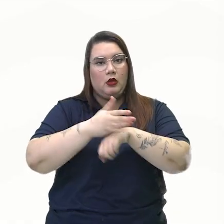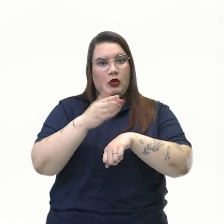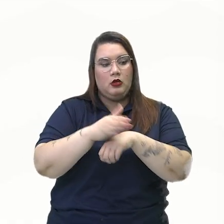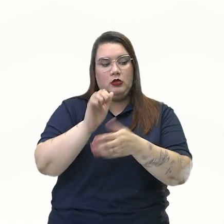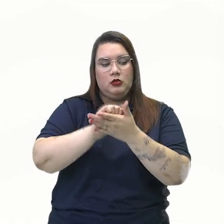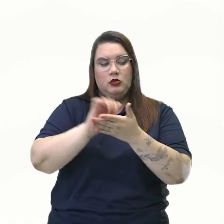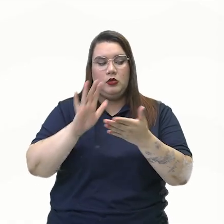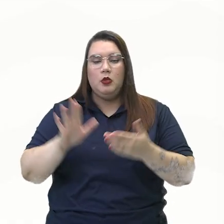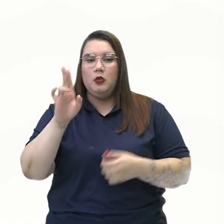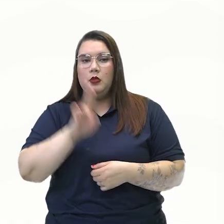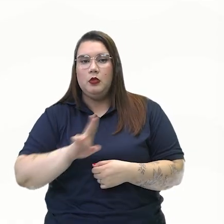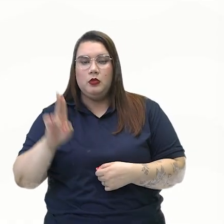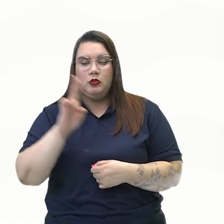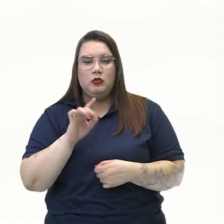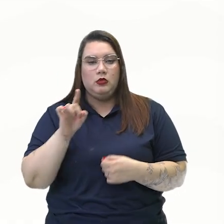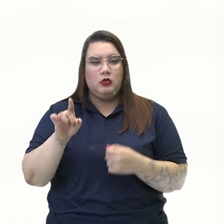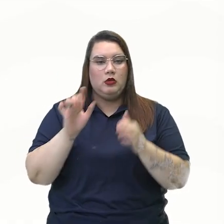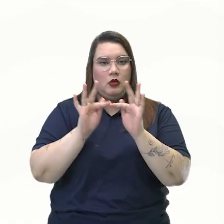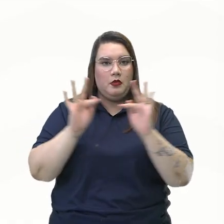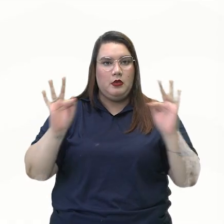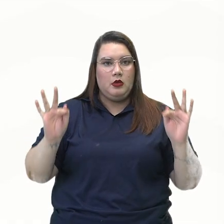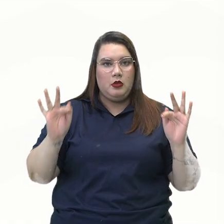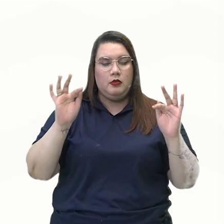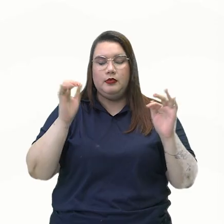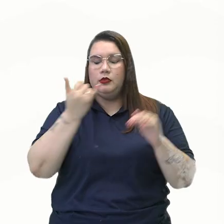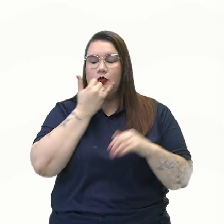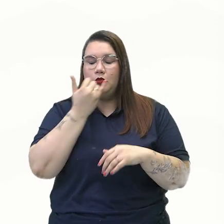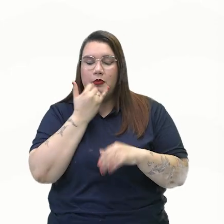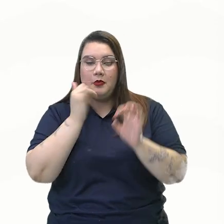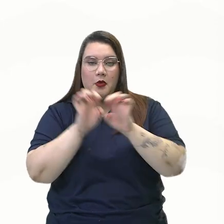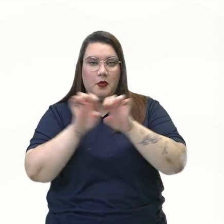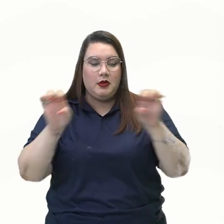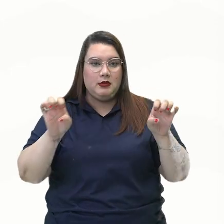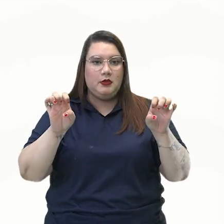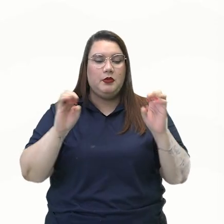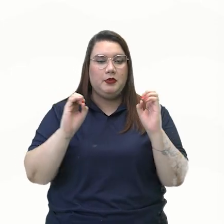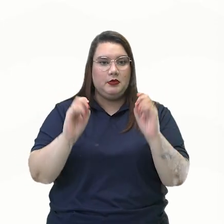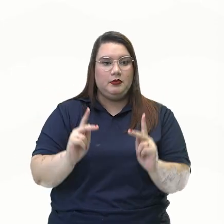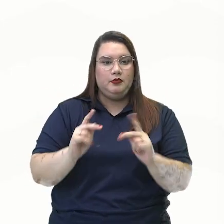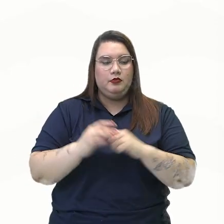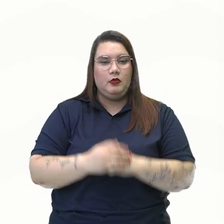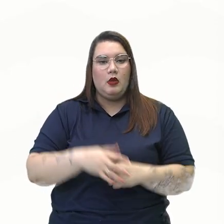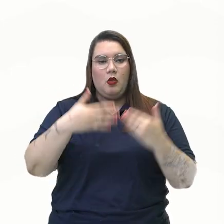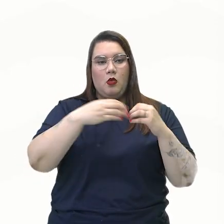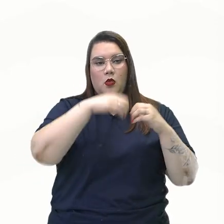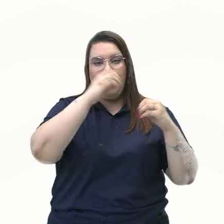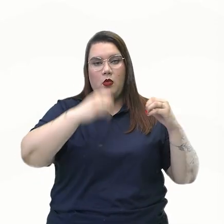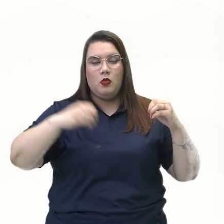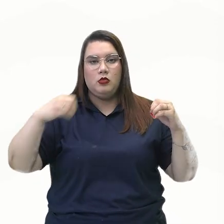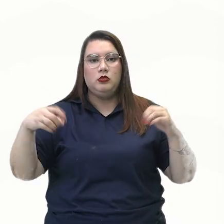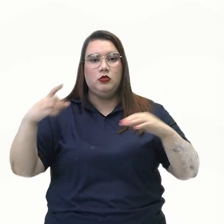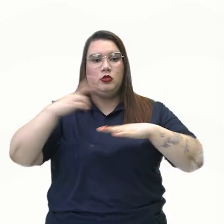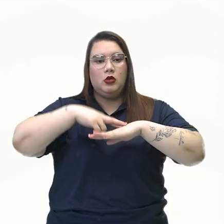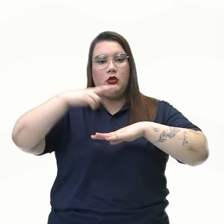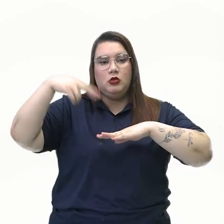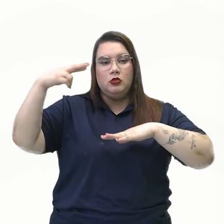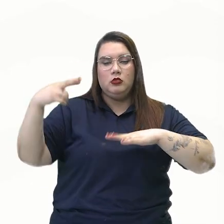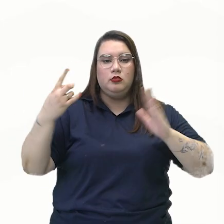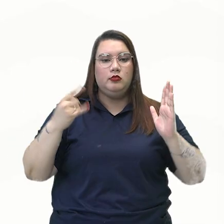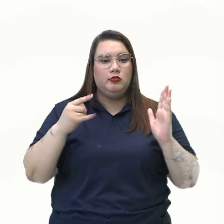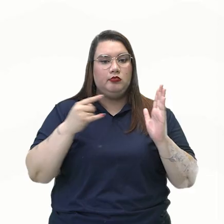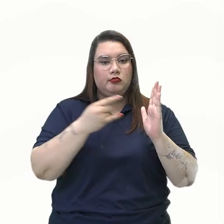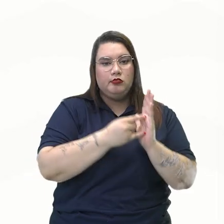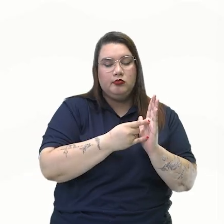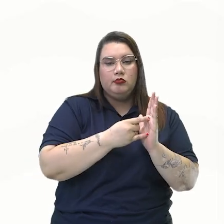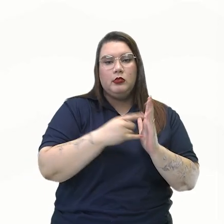vamos utilizar essa expressão que a gente acabou de observar. Uma determinada onda de radiação